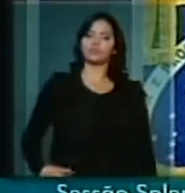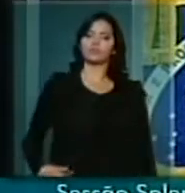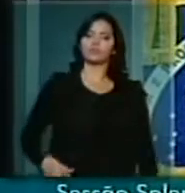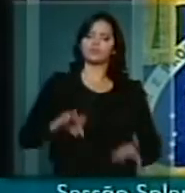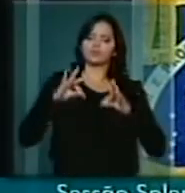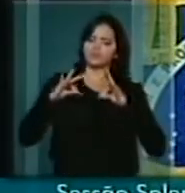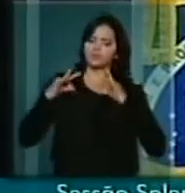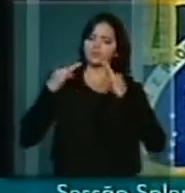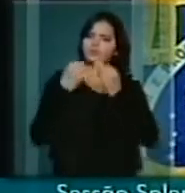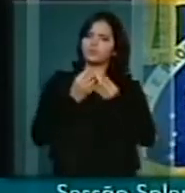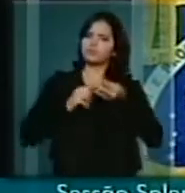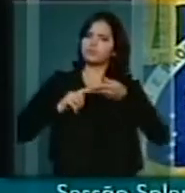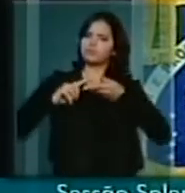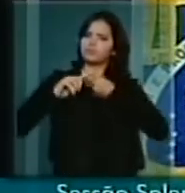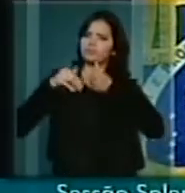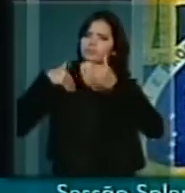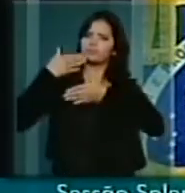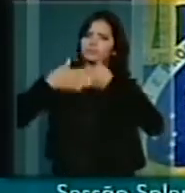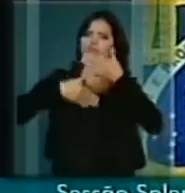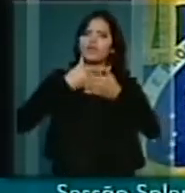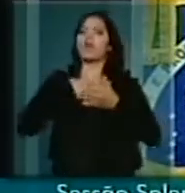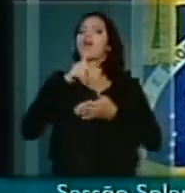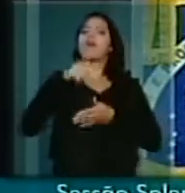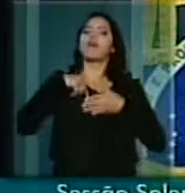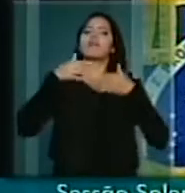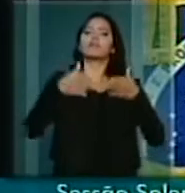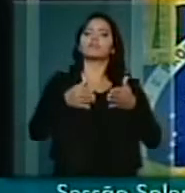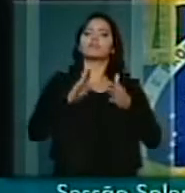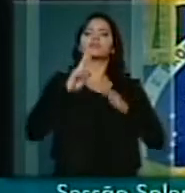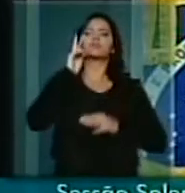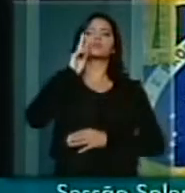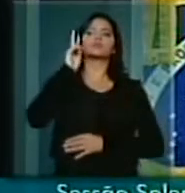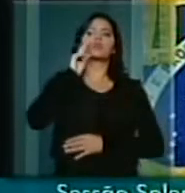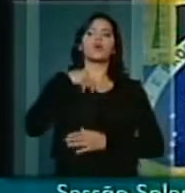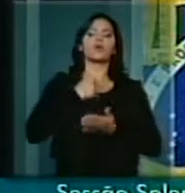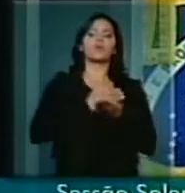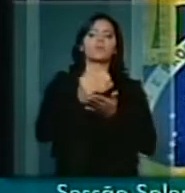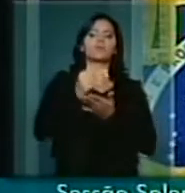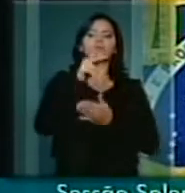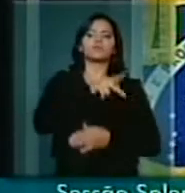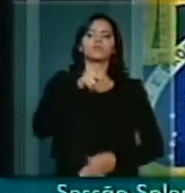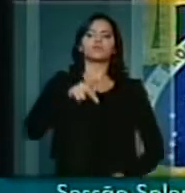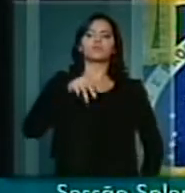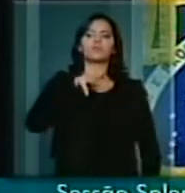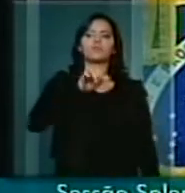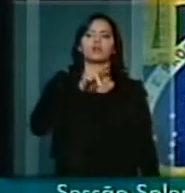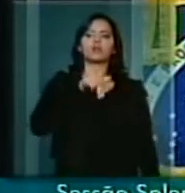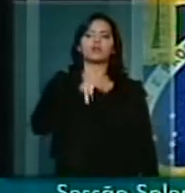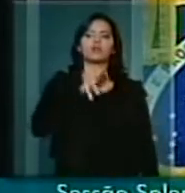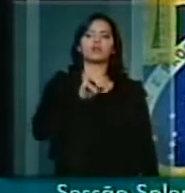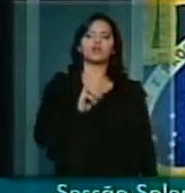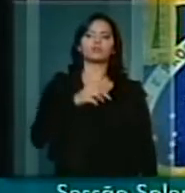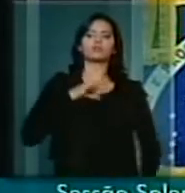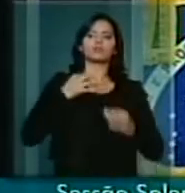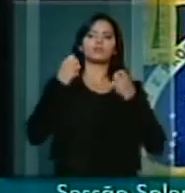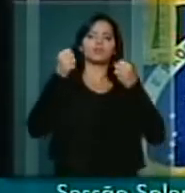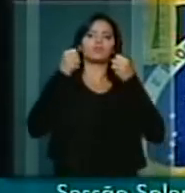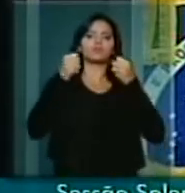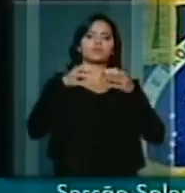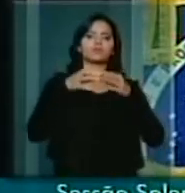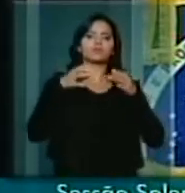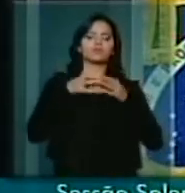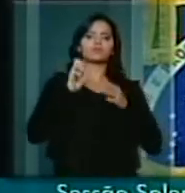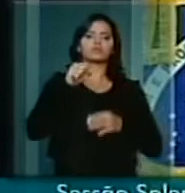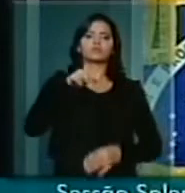tudo isso faz parte desta história, que começa lá com o professor Mariano, com toda a mobilização da comunidade